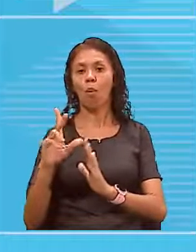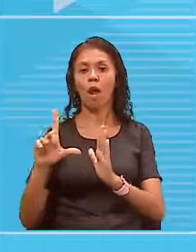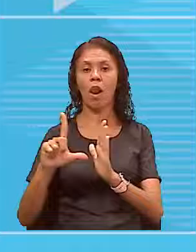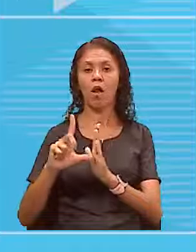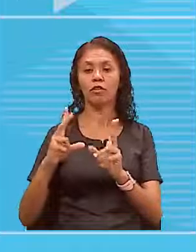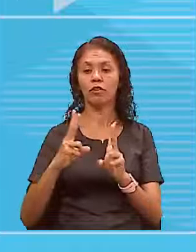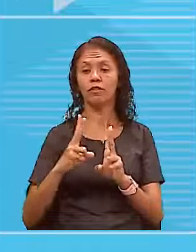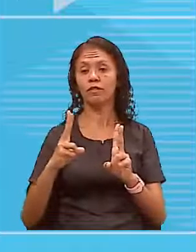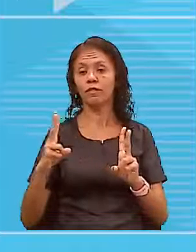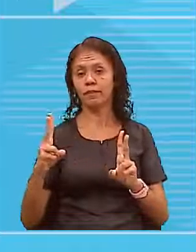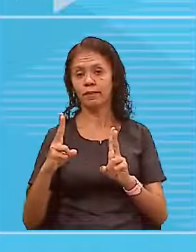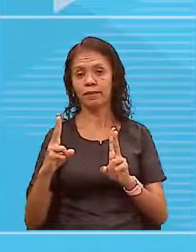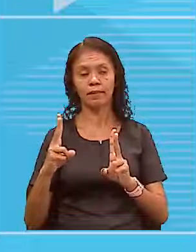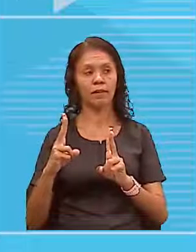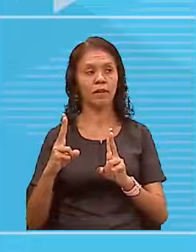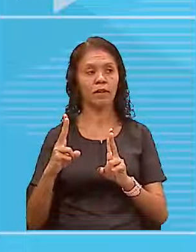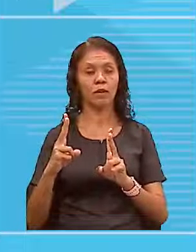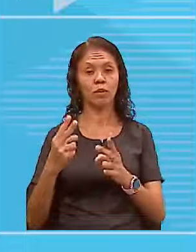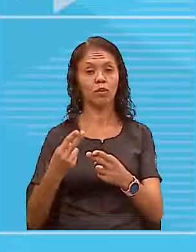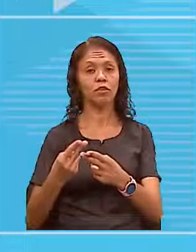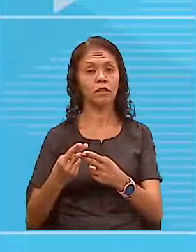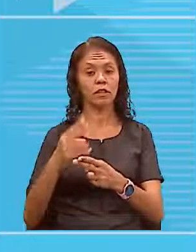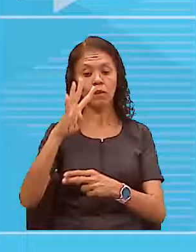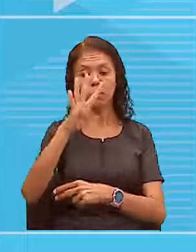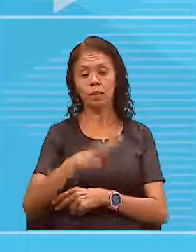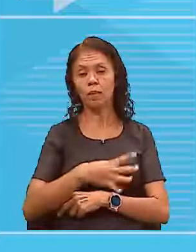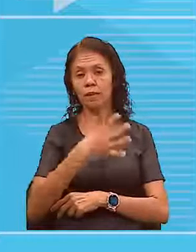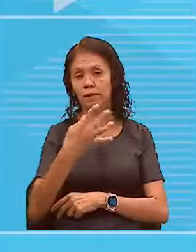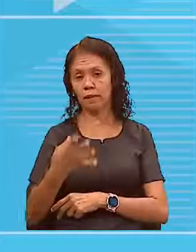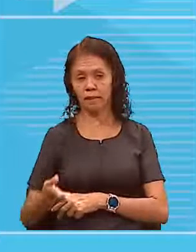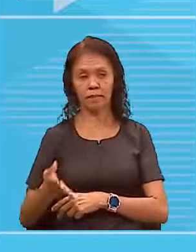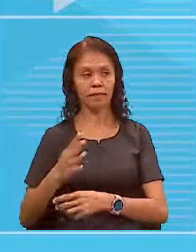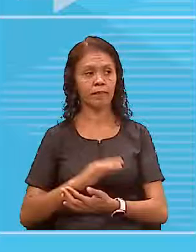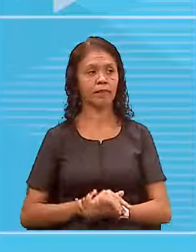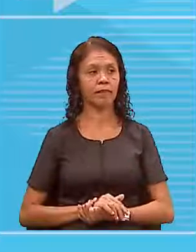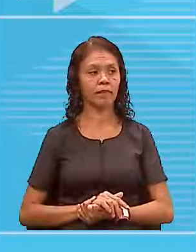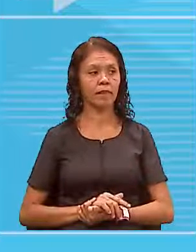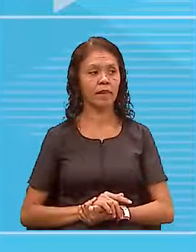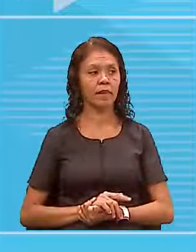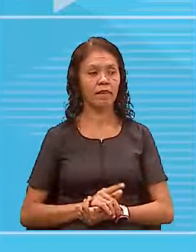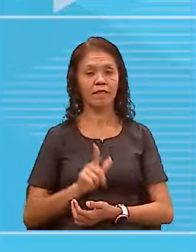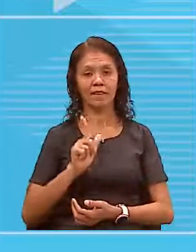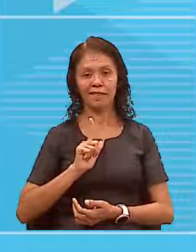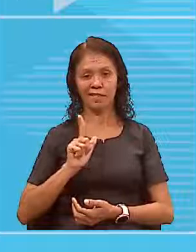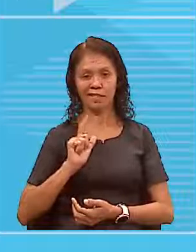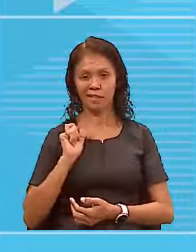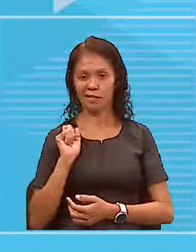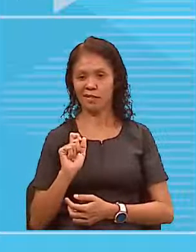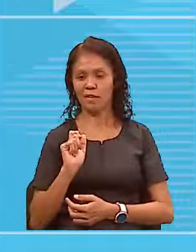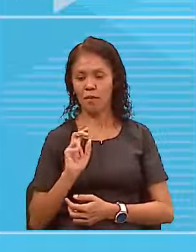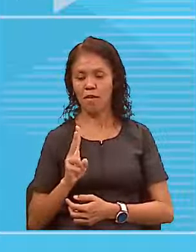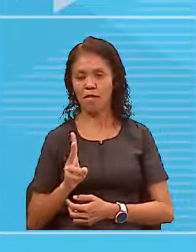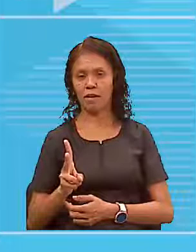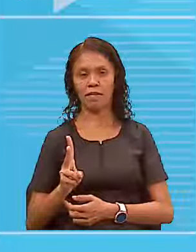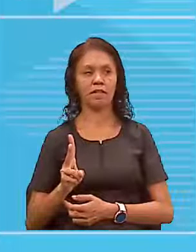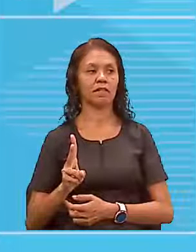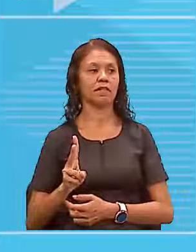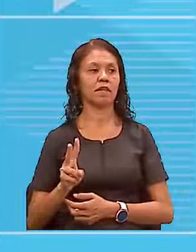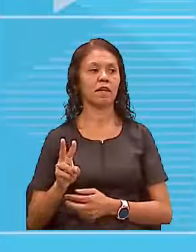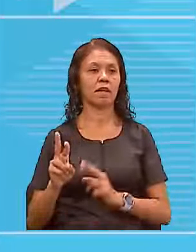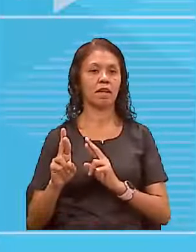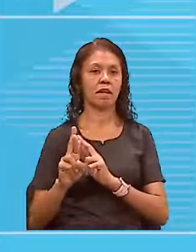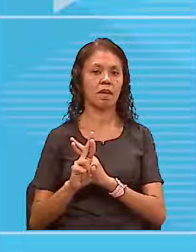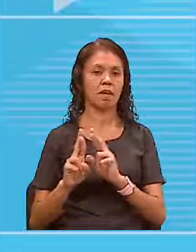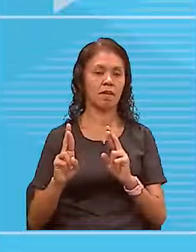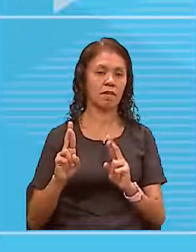Perfeito, Gabriel. Por meio de uma tabela. Onde nessa tabela eu vou colocar a frequência relativa, certo?